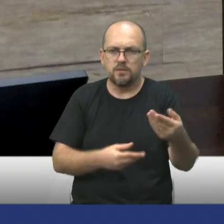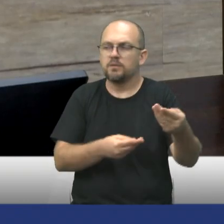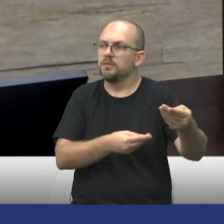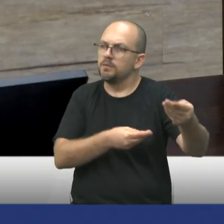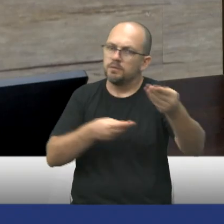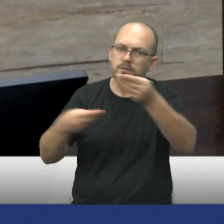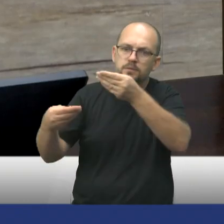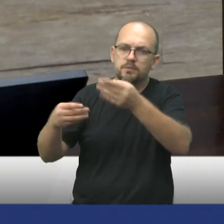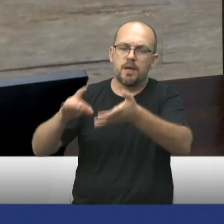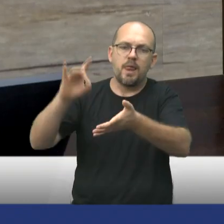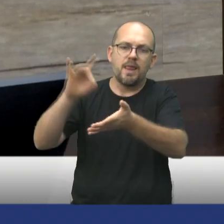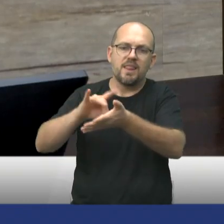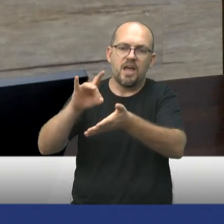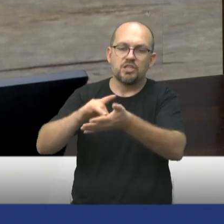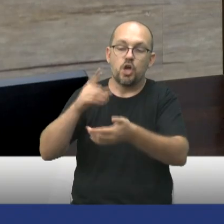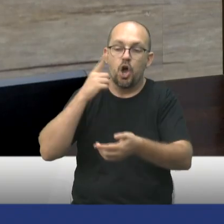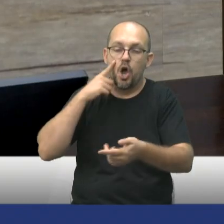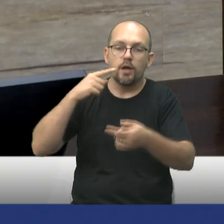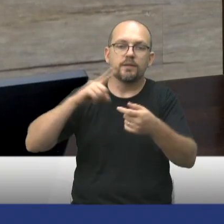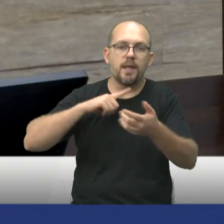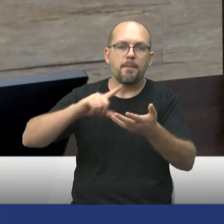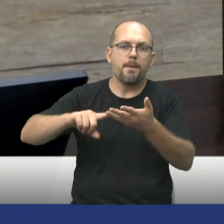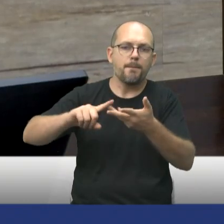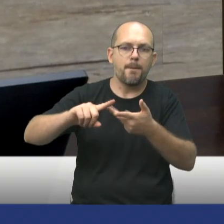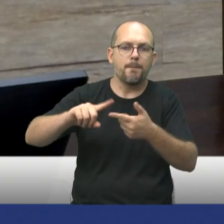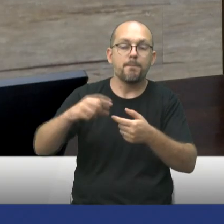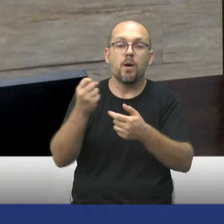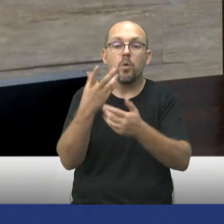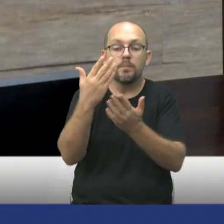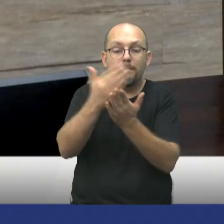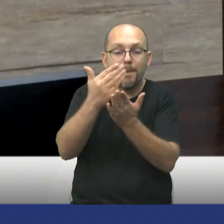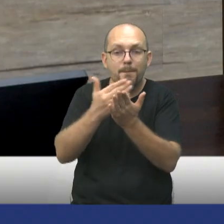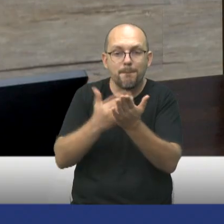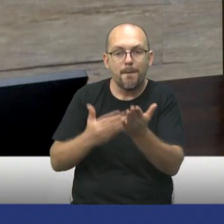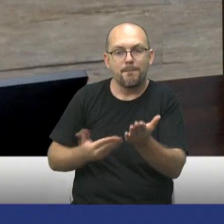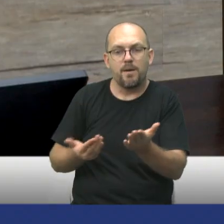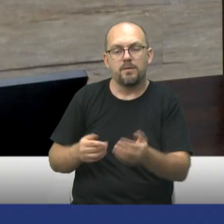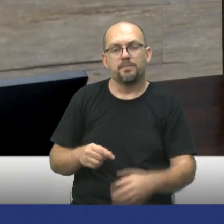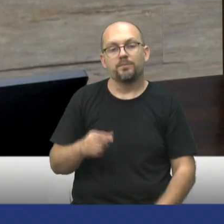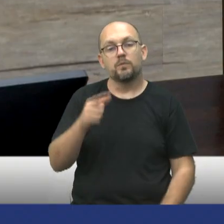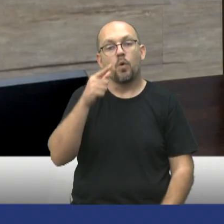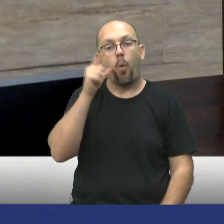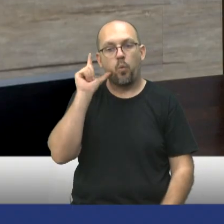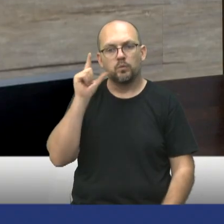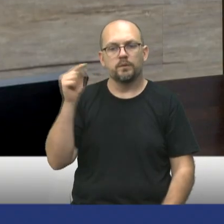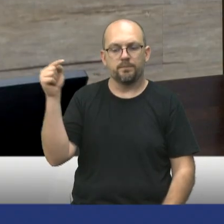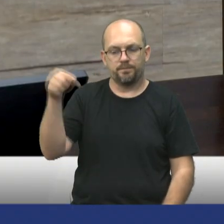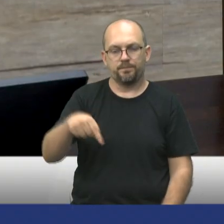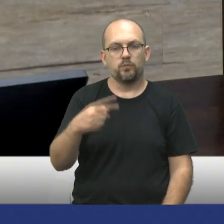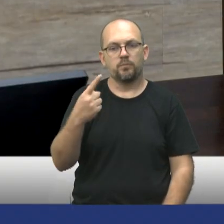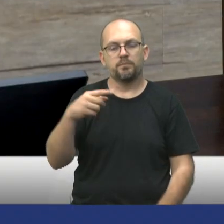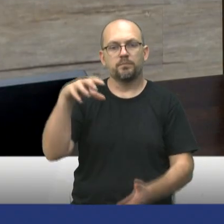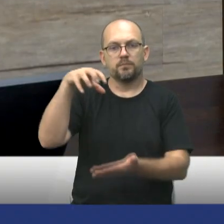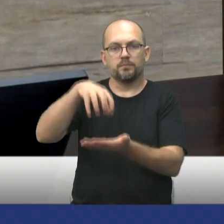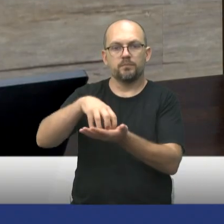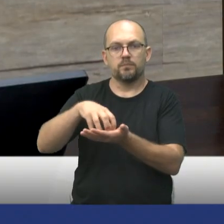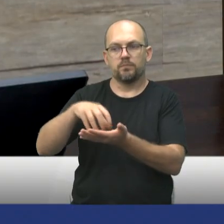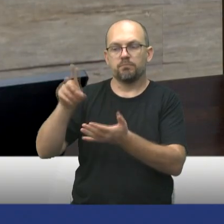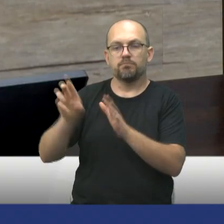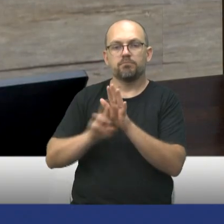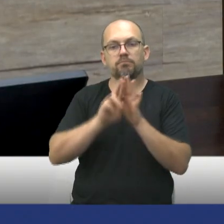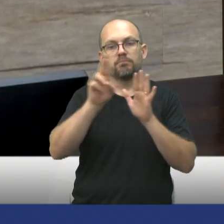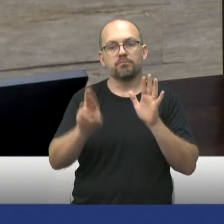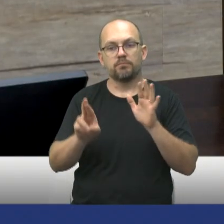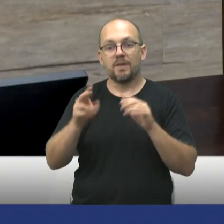realidade da entidade e também a realidade do município. Ontem nós ouvimos aqui uma entidade que se manifestou